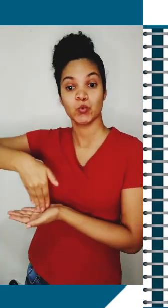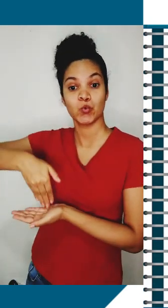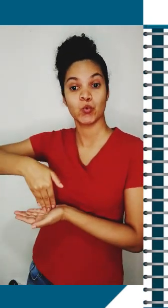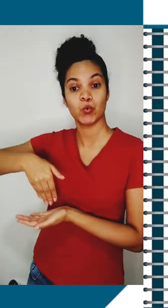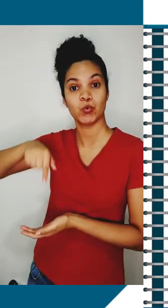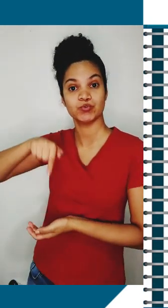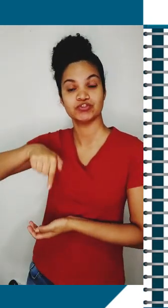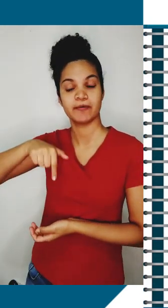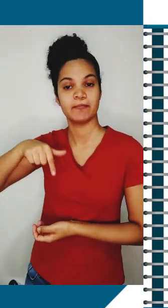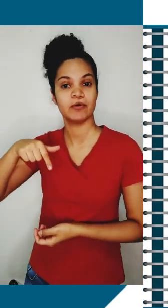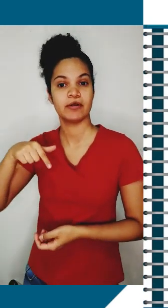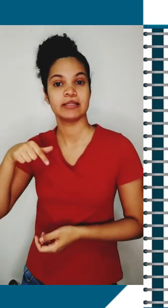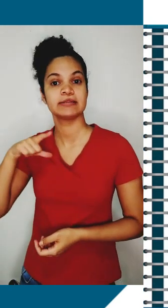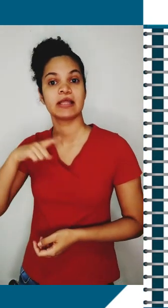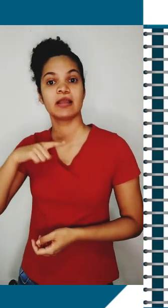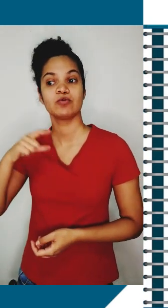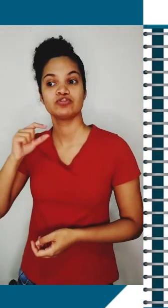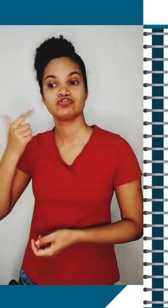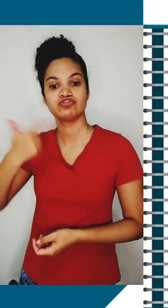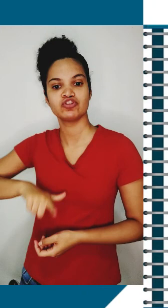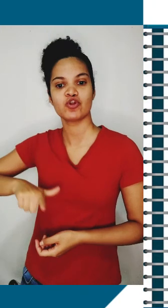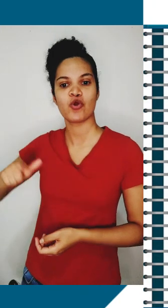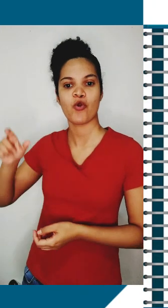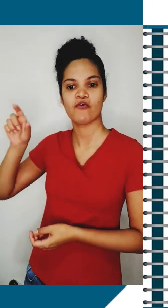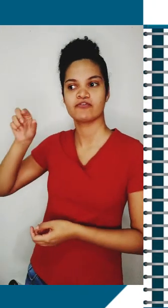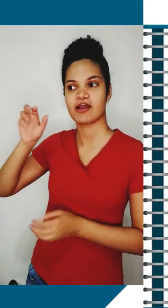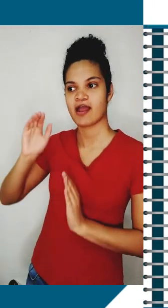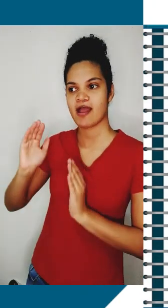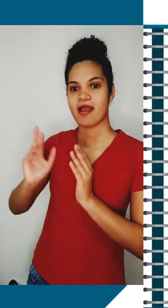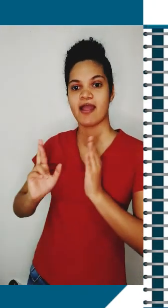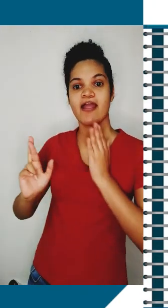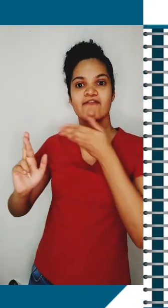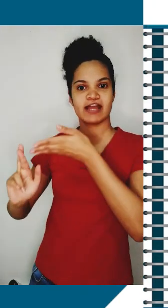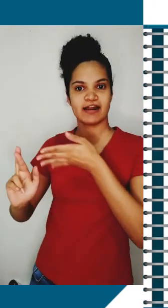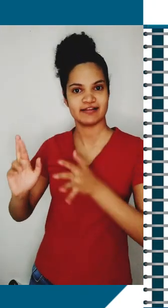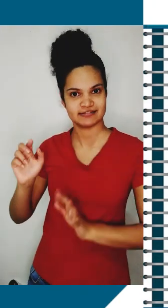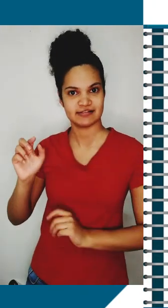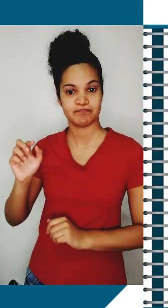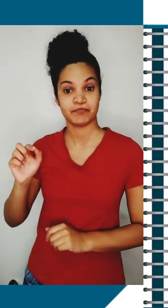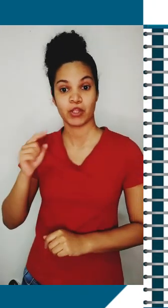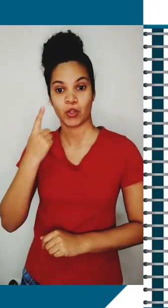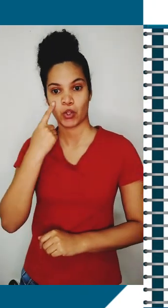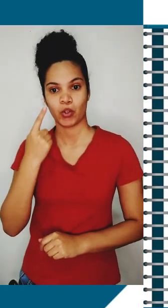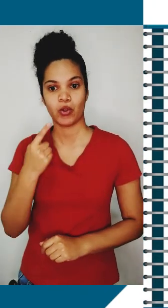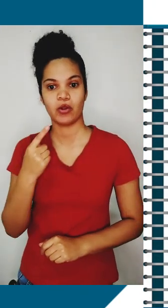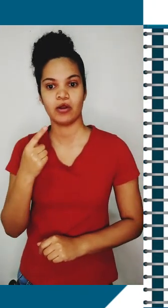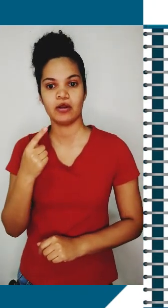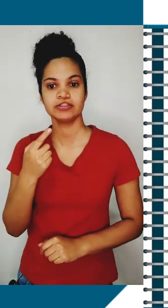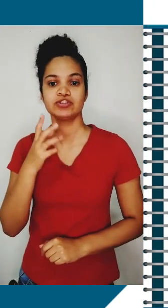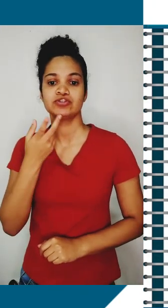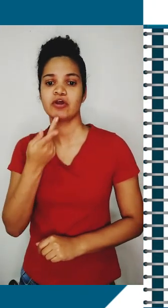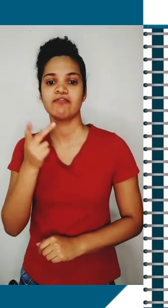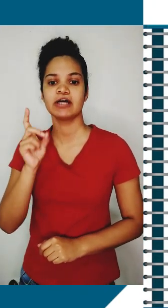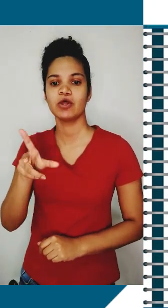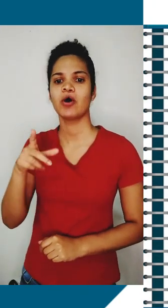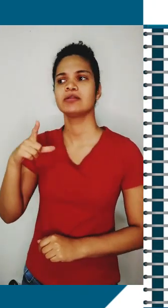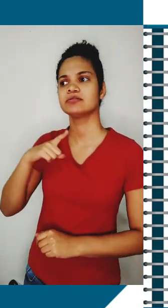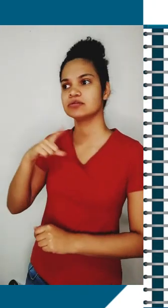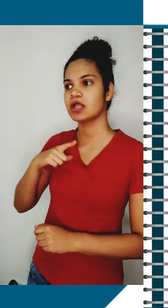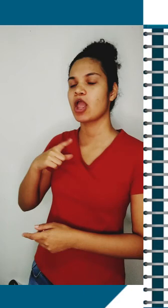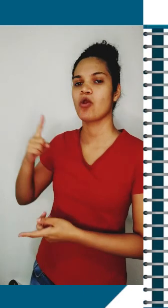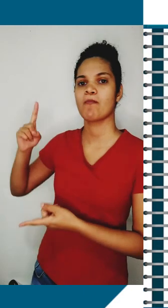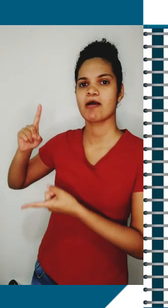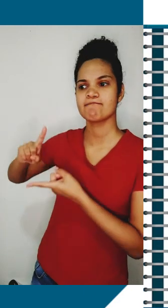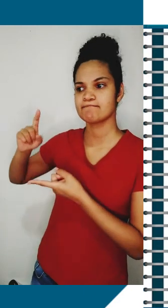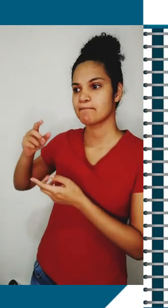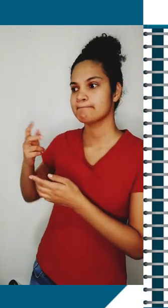conclusão, no desfecho criativo, foi retomada essa ideia, essa referência. Lá no início foi só dito, né, que há uma vingança,